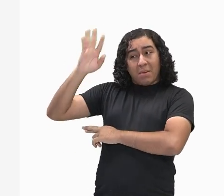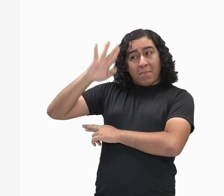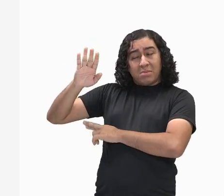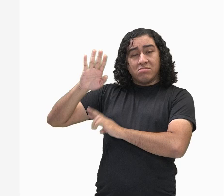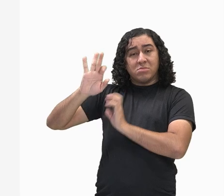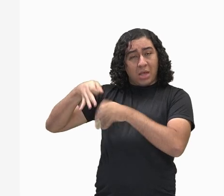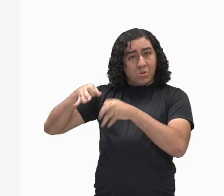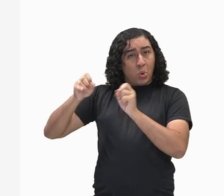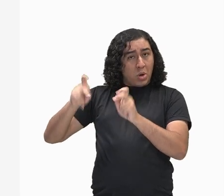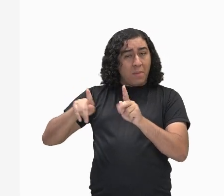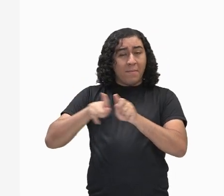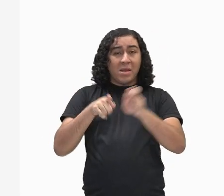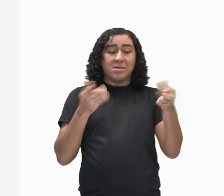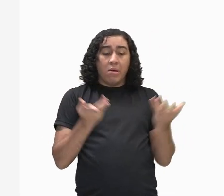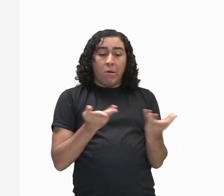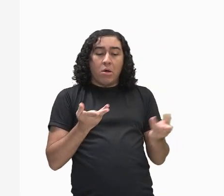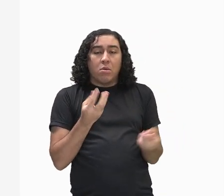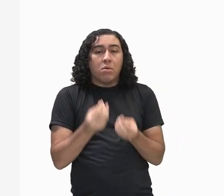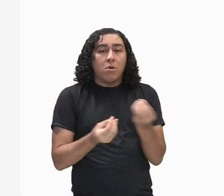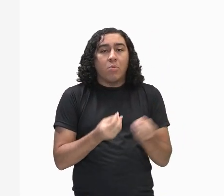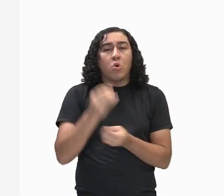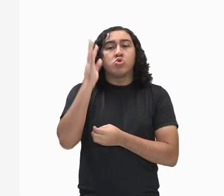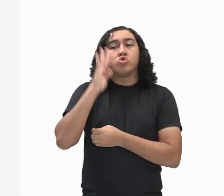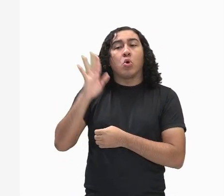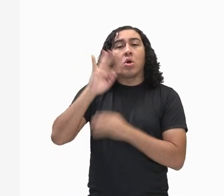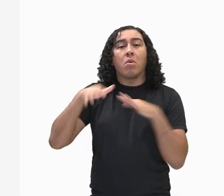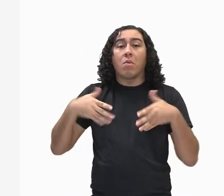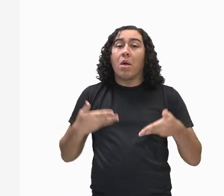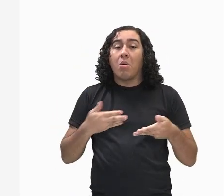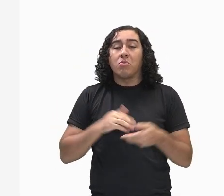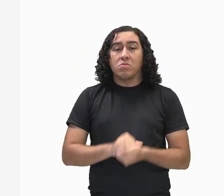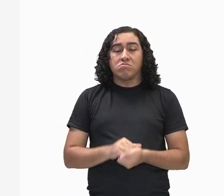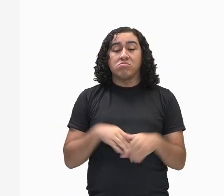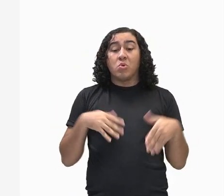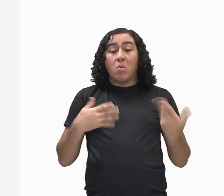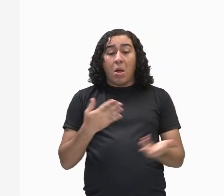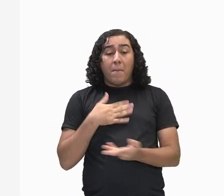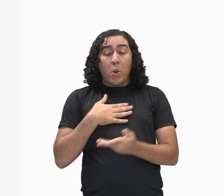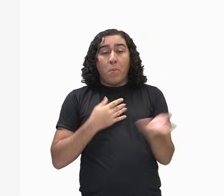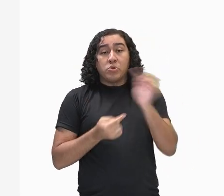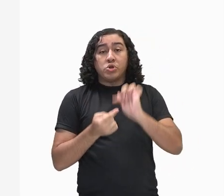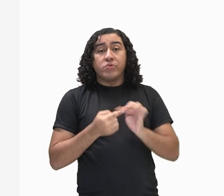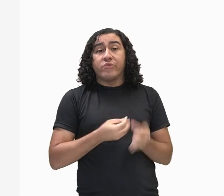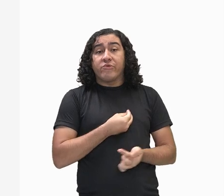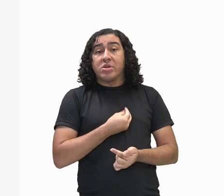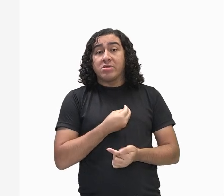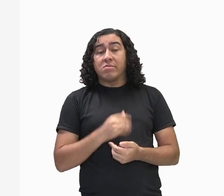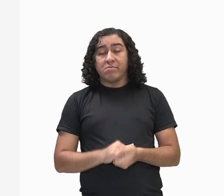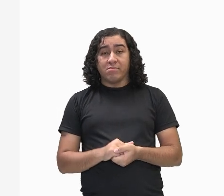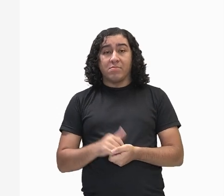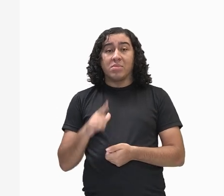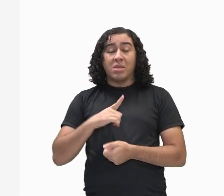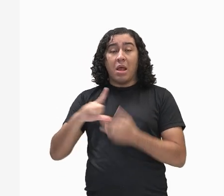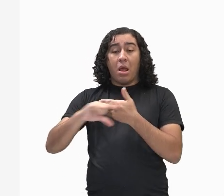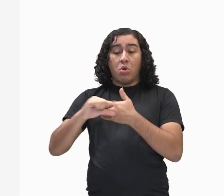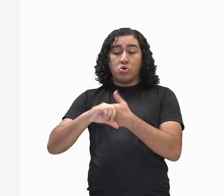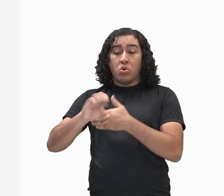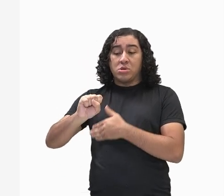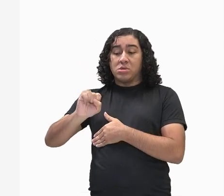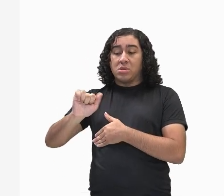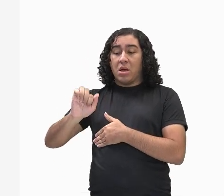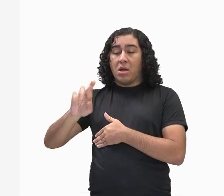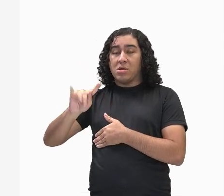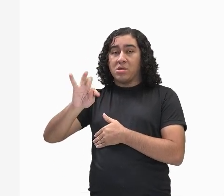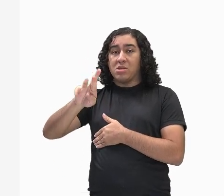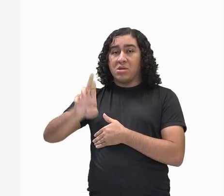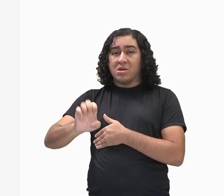eu devo sonhar? E agora? Por que eu devo lutar? Né? Vem o quê? Sartre, por exemplo, vai falar para nós, vem